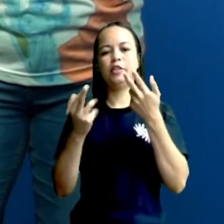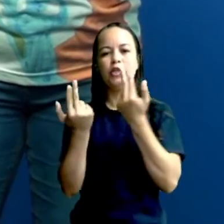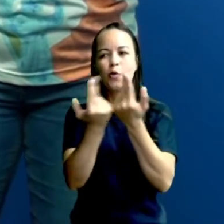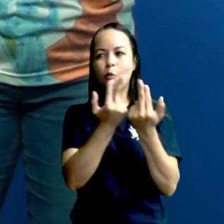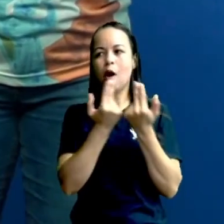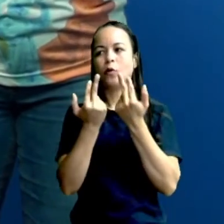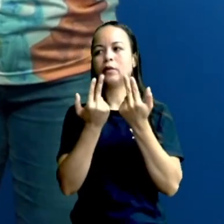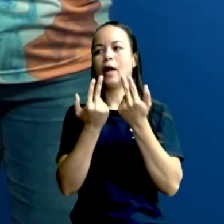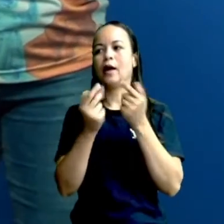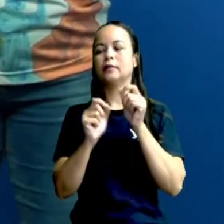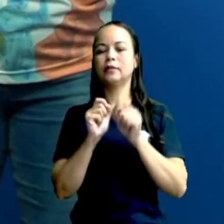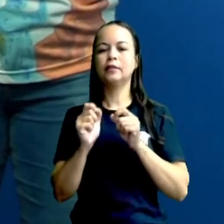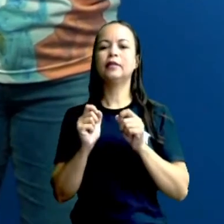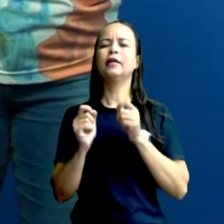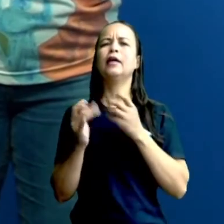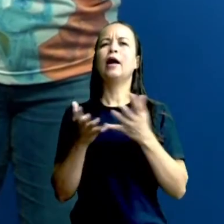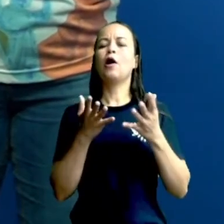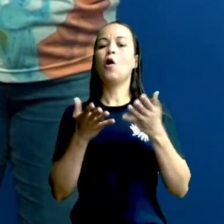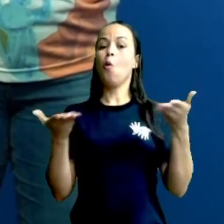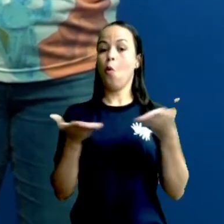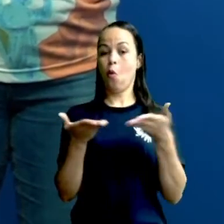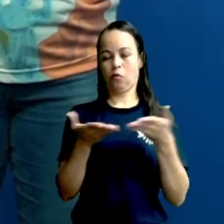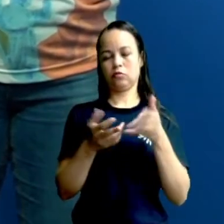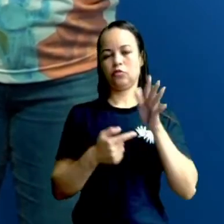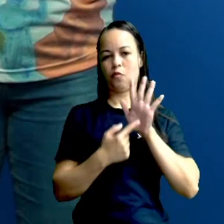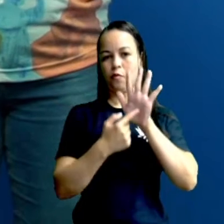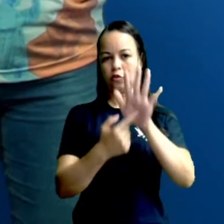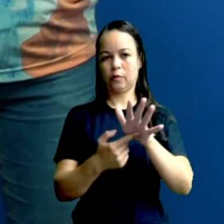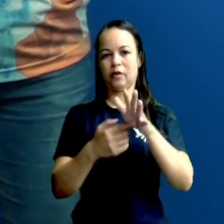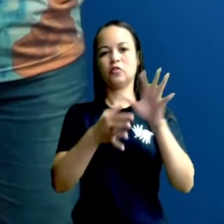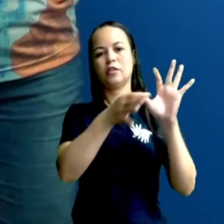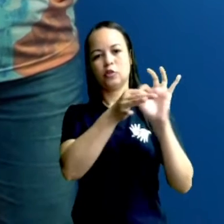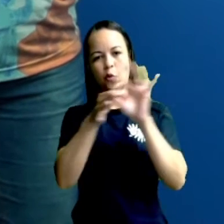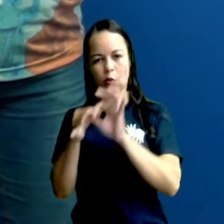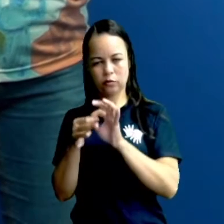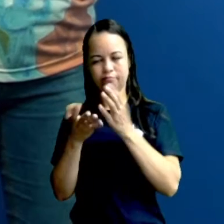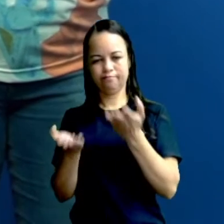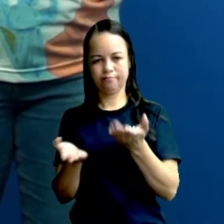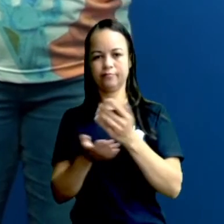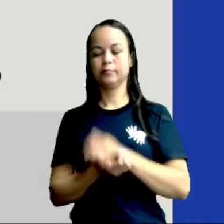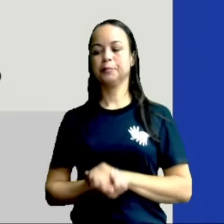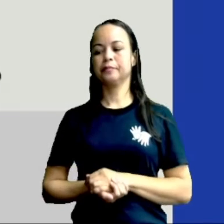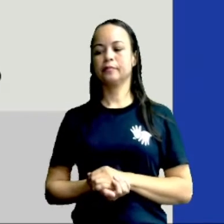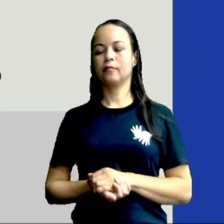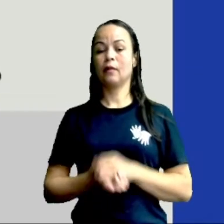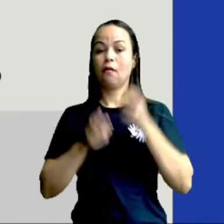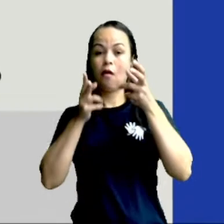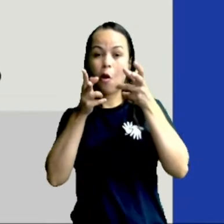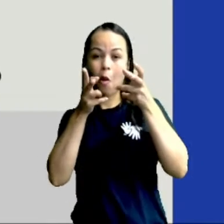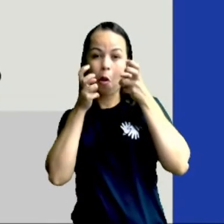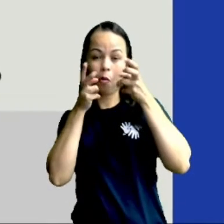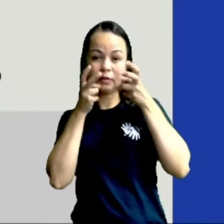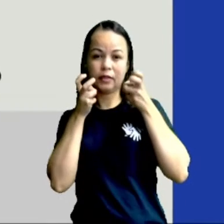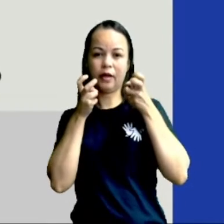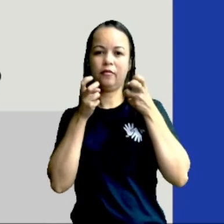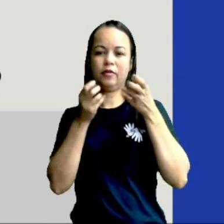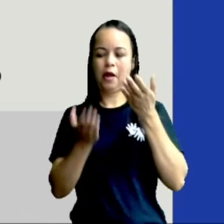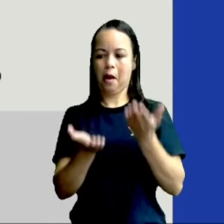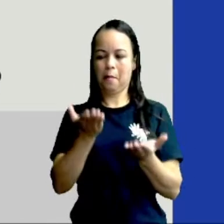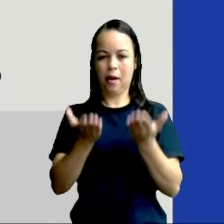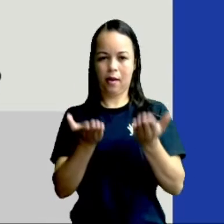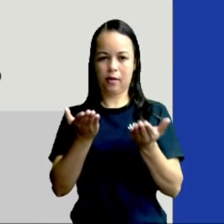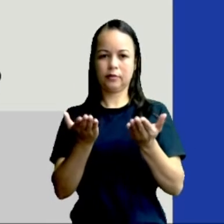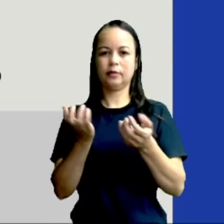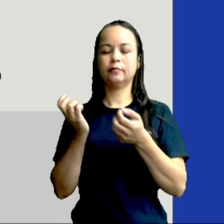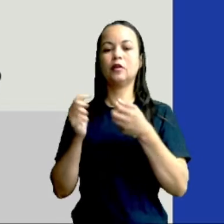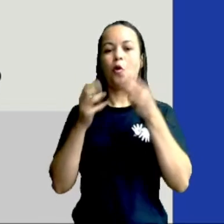essa ideia, mas hoje eu quero trazer aí esse contexto para vocês. Então, ó, observem as balanças abaixo. Vejam que eu